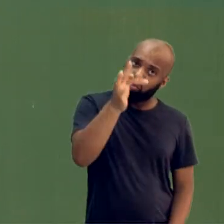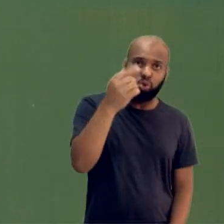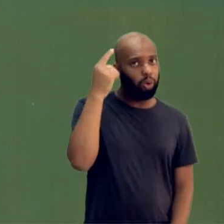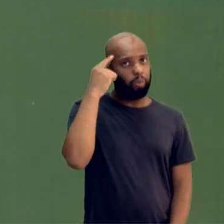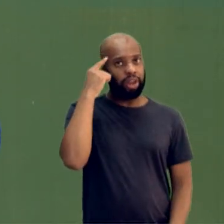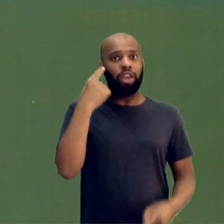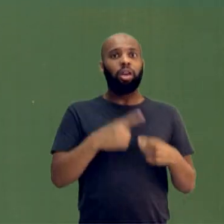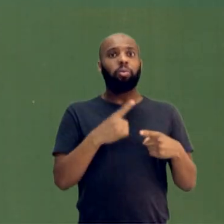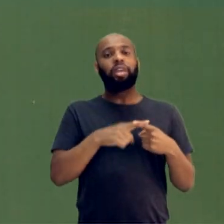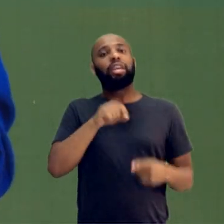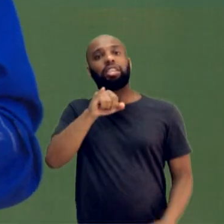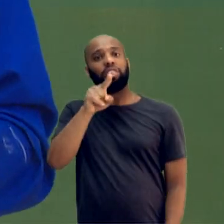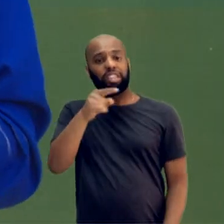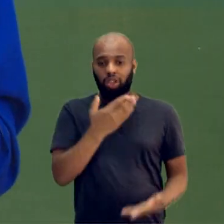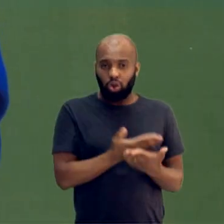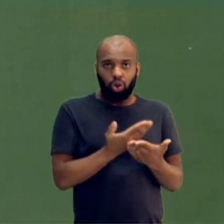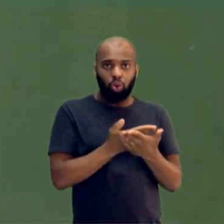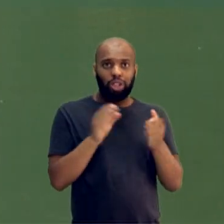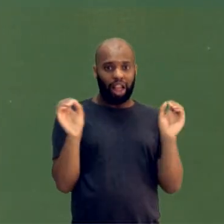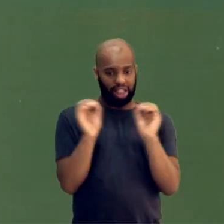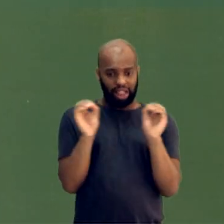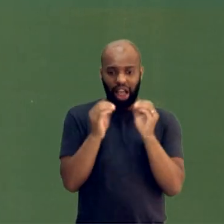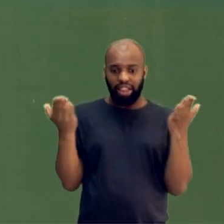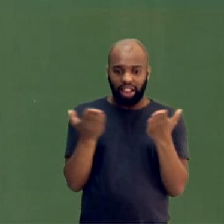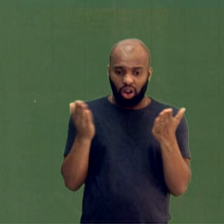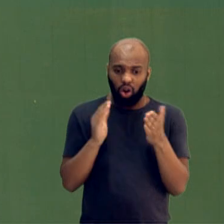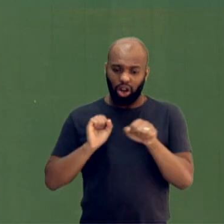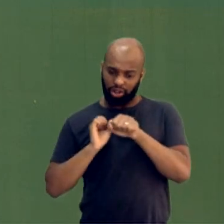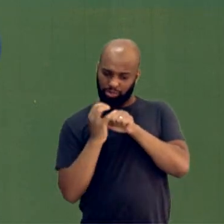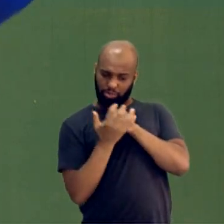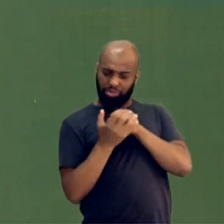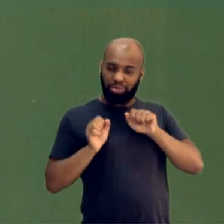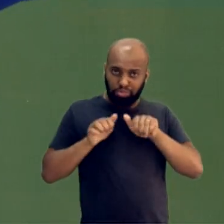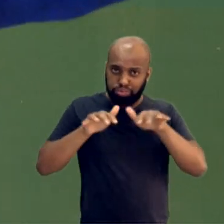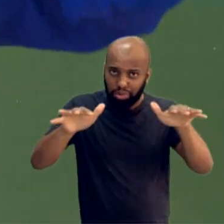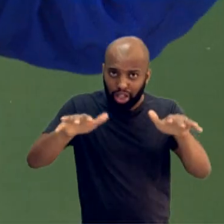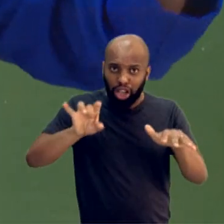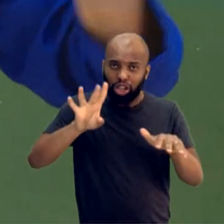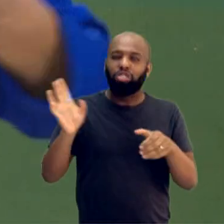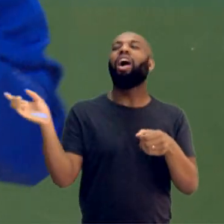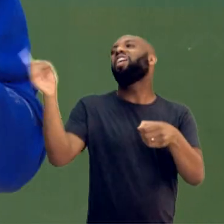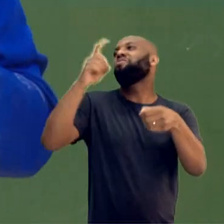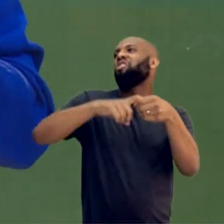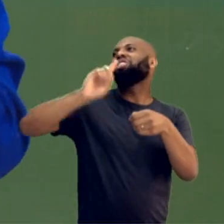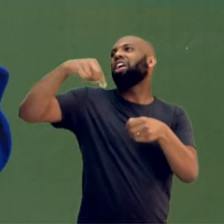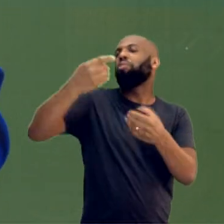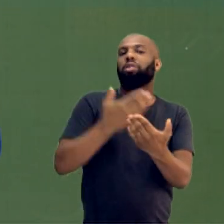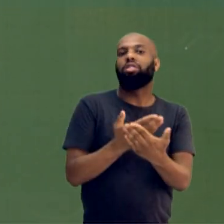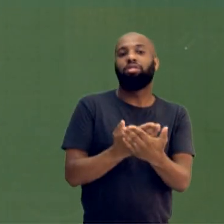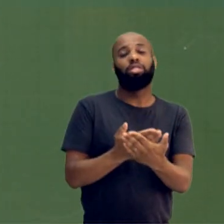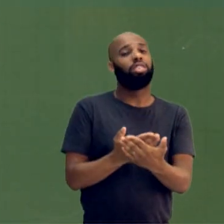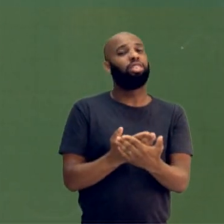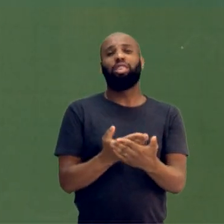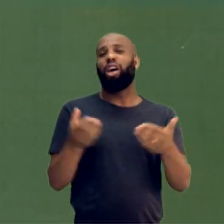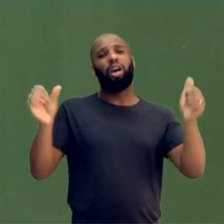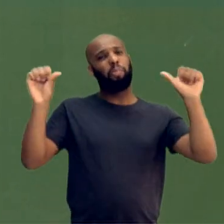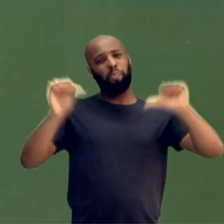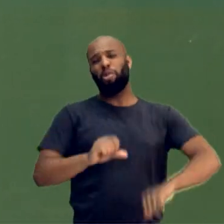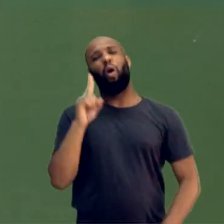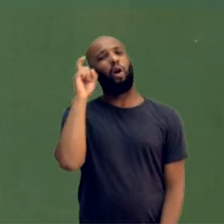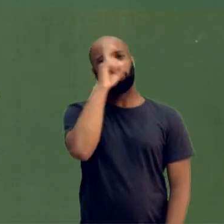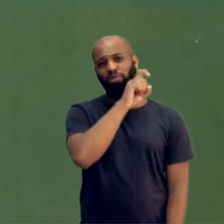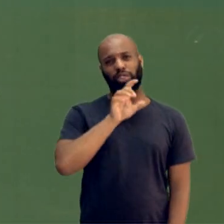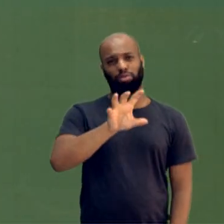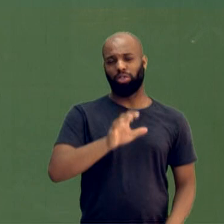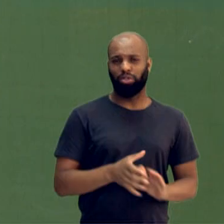Porque se você não estuda nessa época de pandemia e esperar só quando retornar, as coisas vão ficar ainda mais